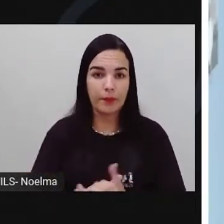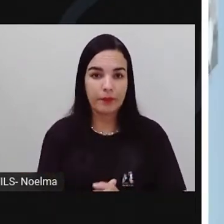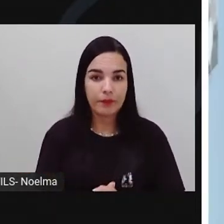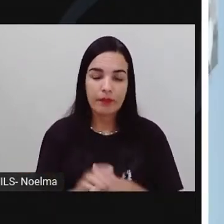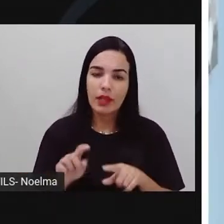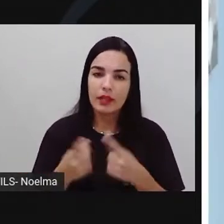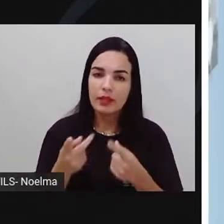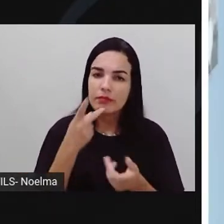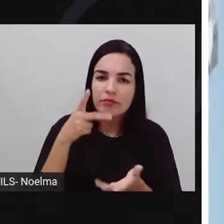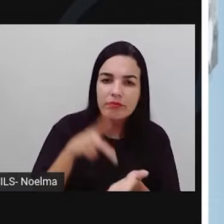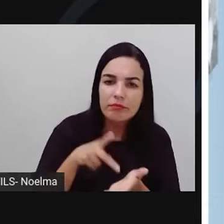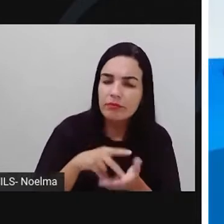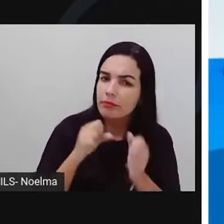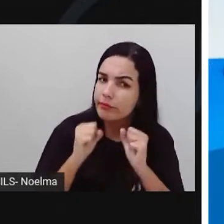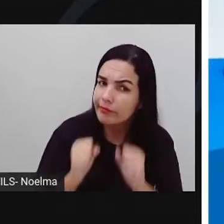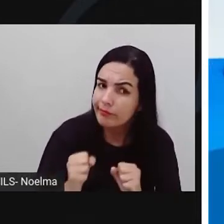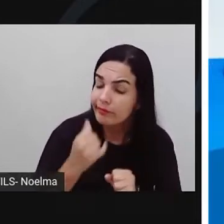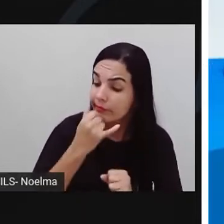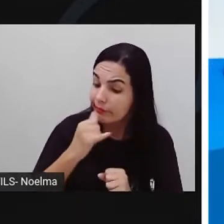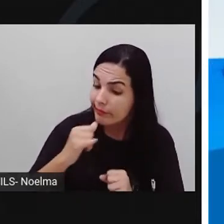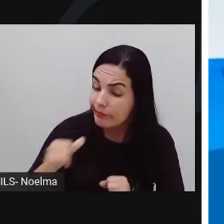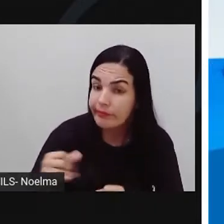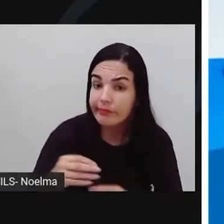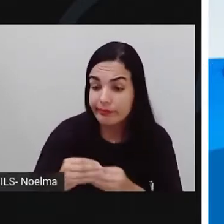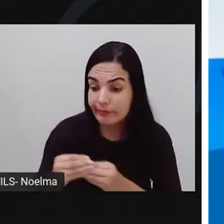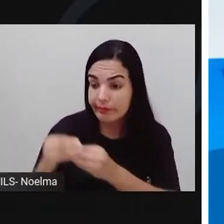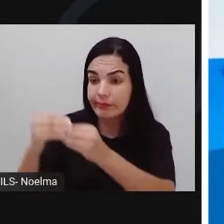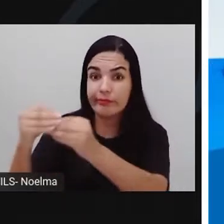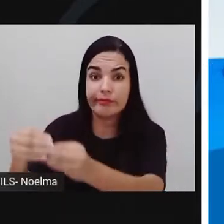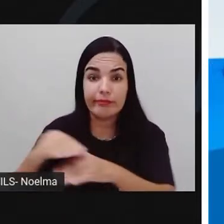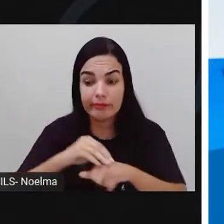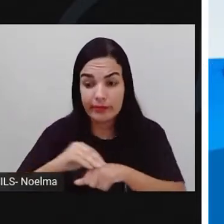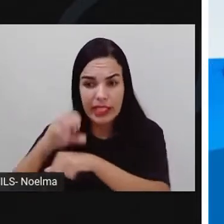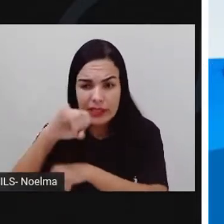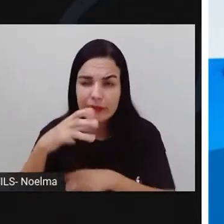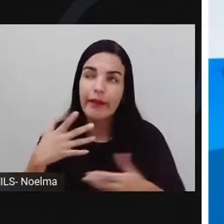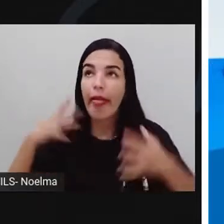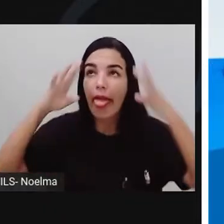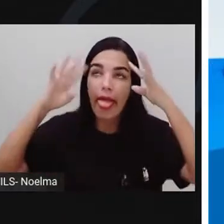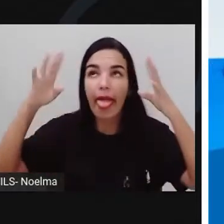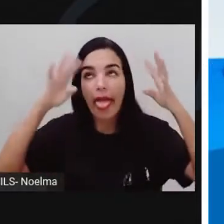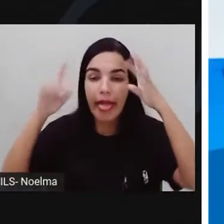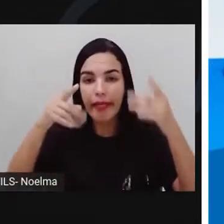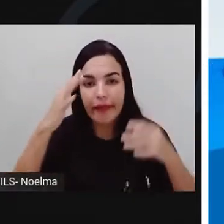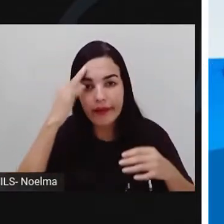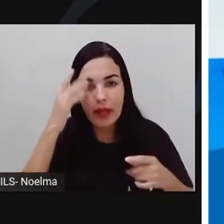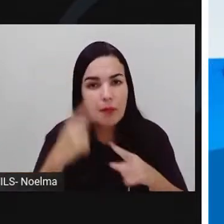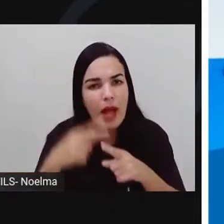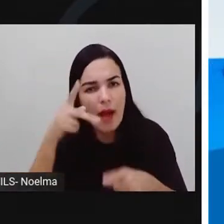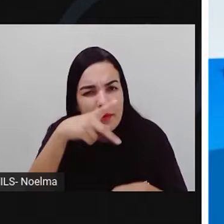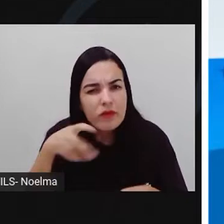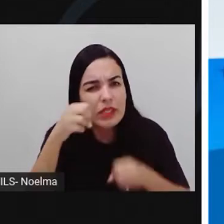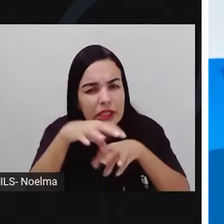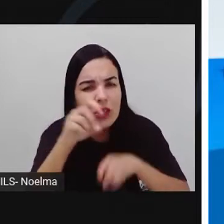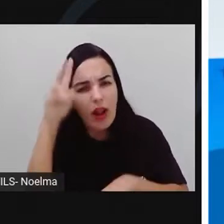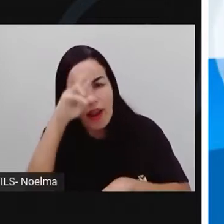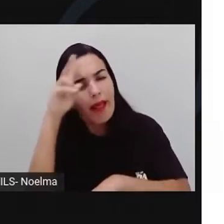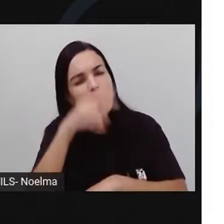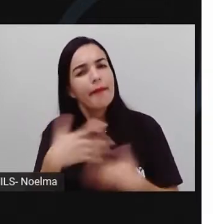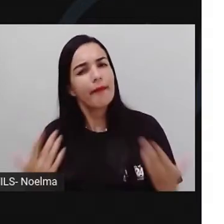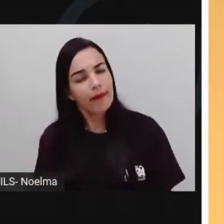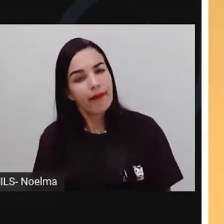ter transmitido eletricidade. Como você é distraído. Você não lembra o que a professora nos falou no outro dia sobre